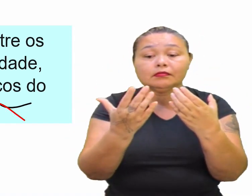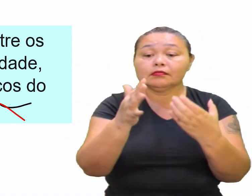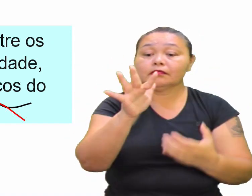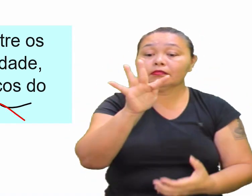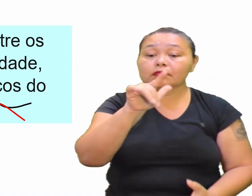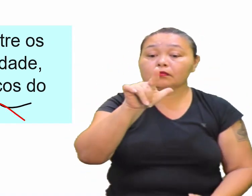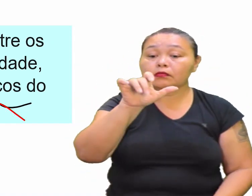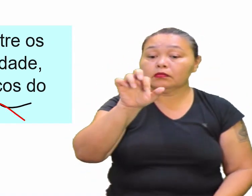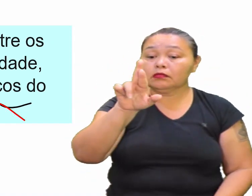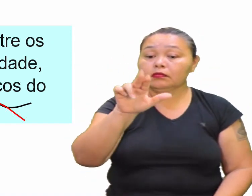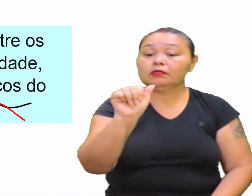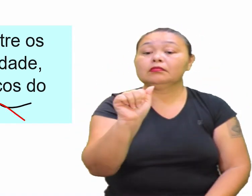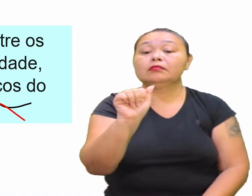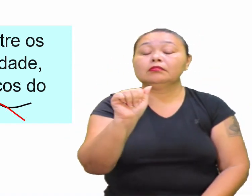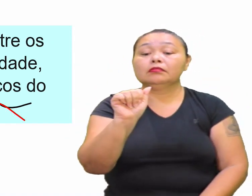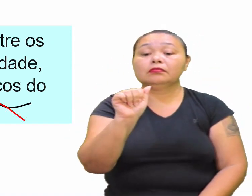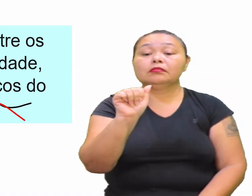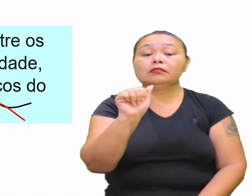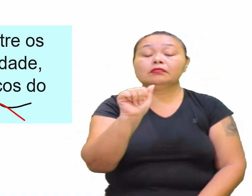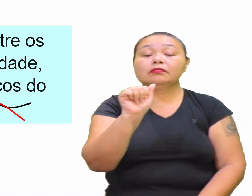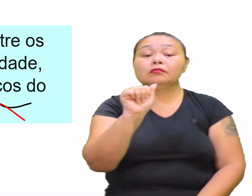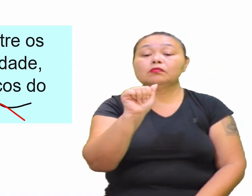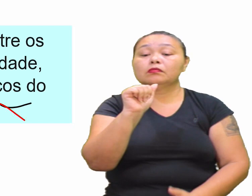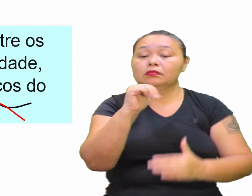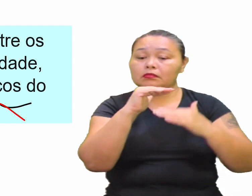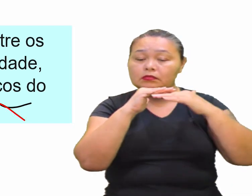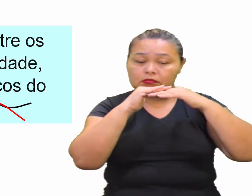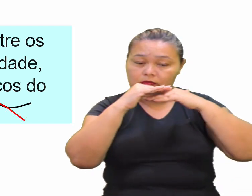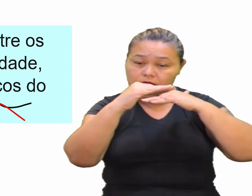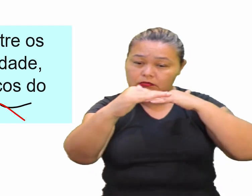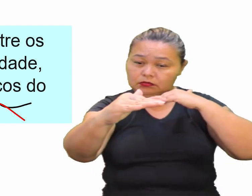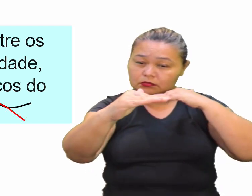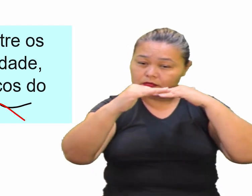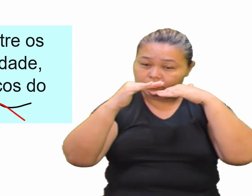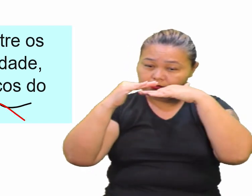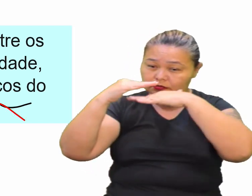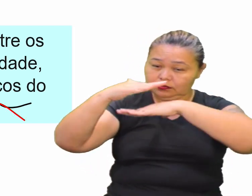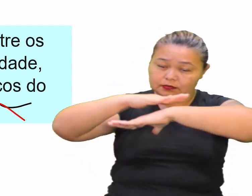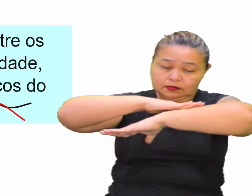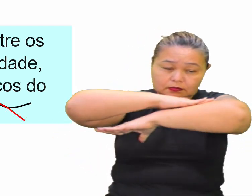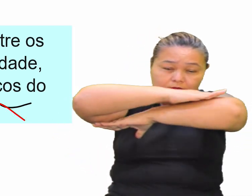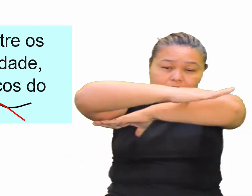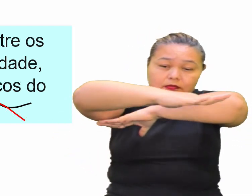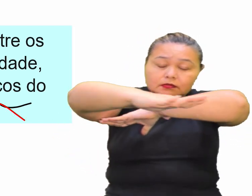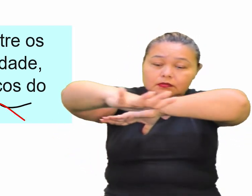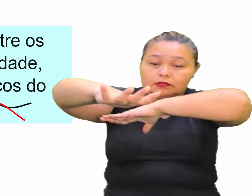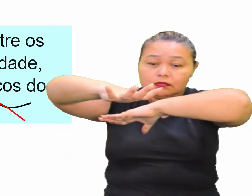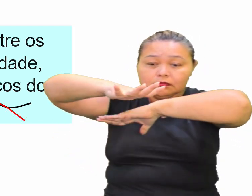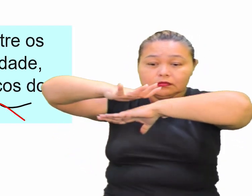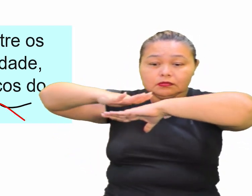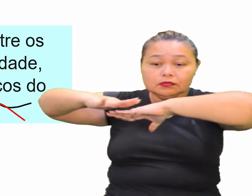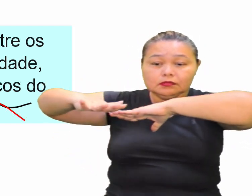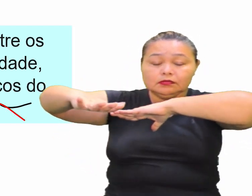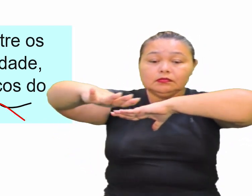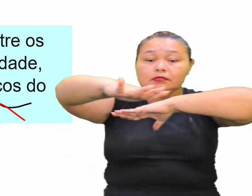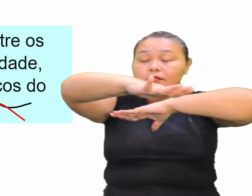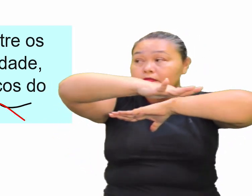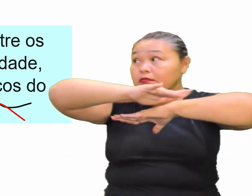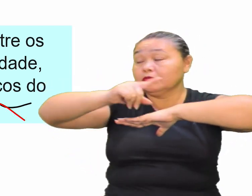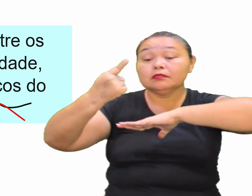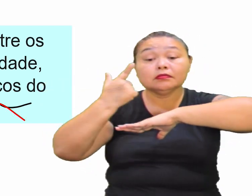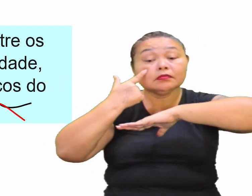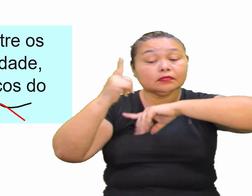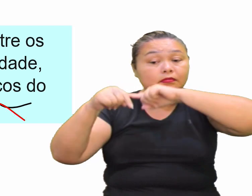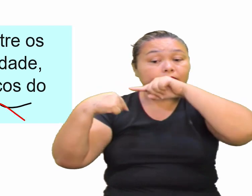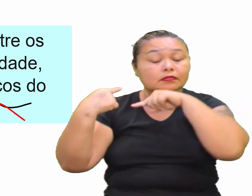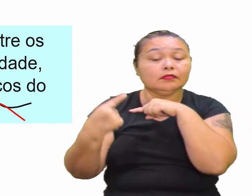né? A vegetação, a cobertura desse ambiente, né? Isso mesmo. Isso mesmo, é o que vocês vão estar